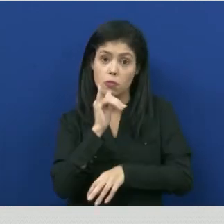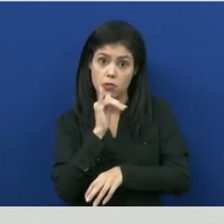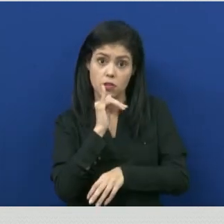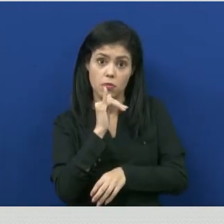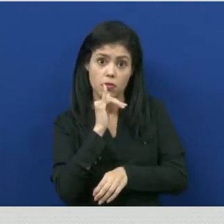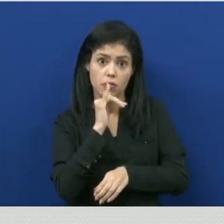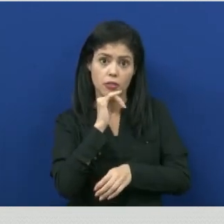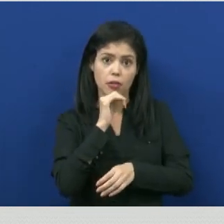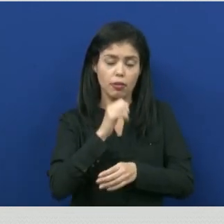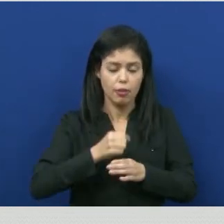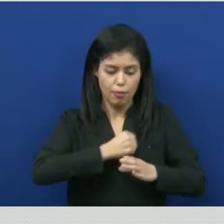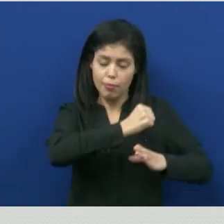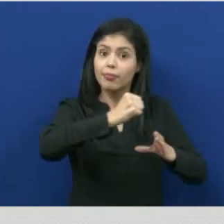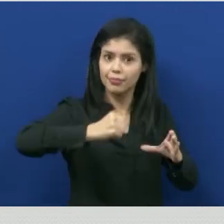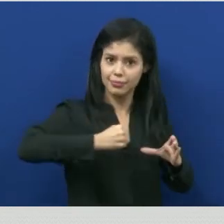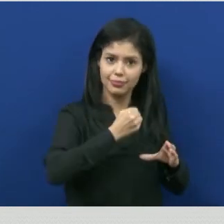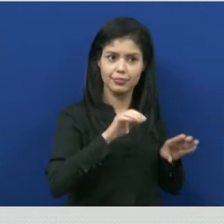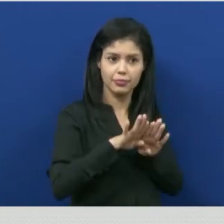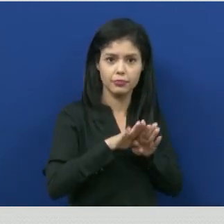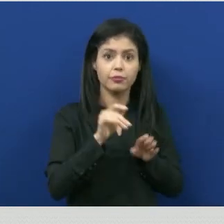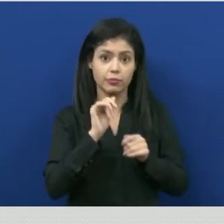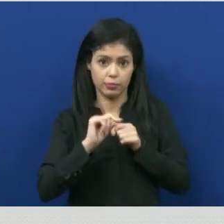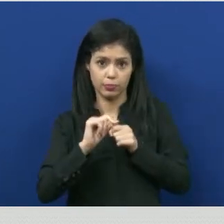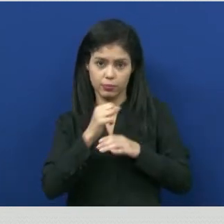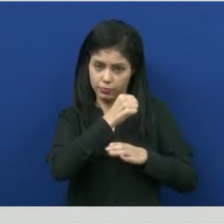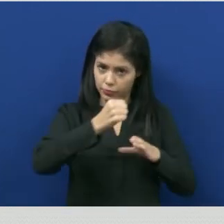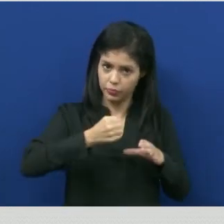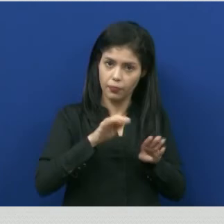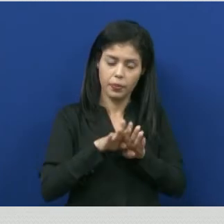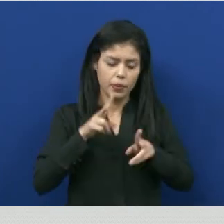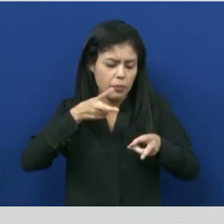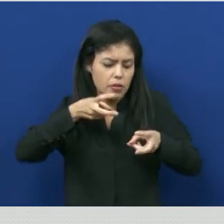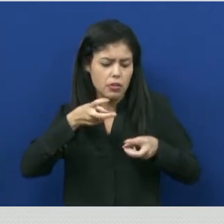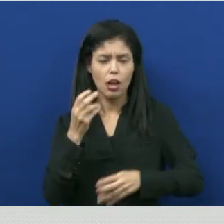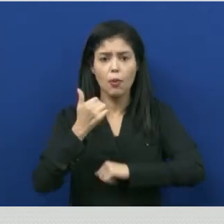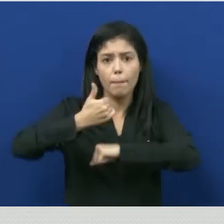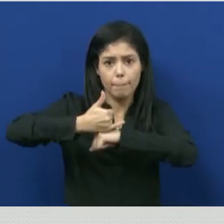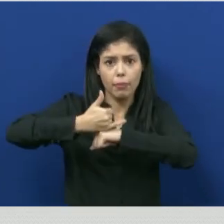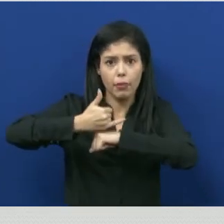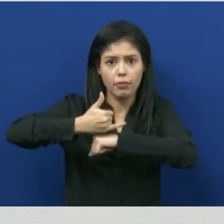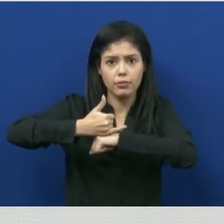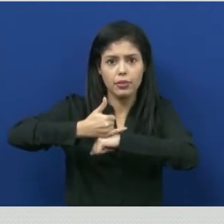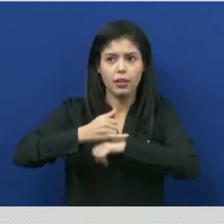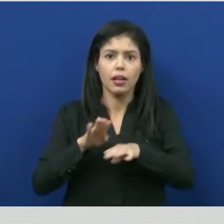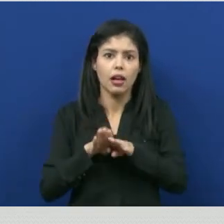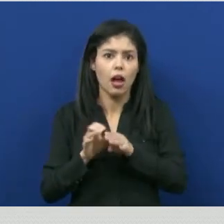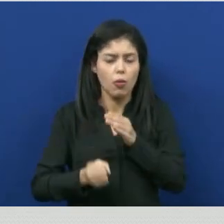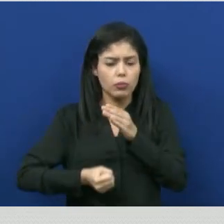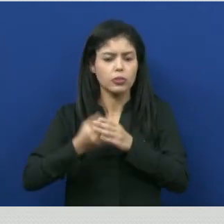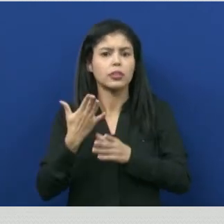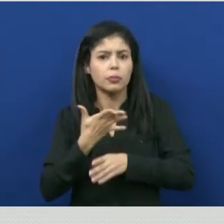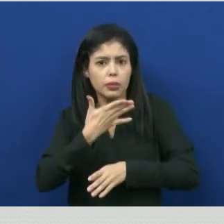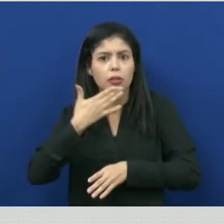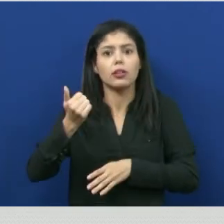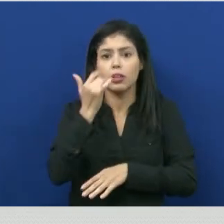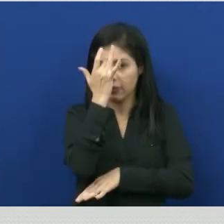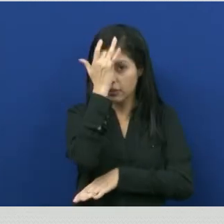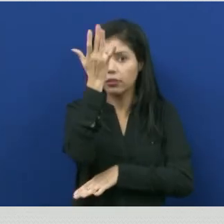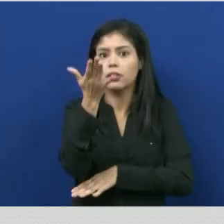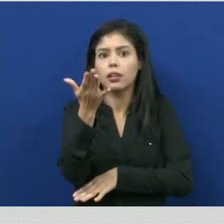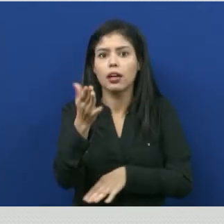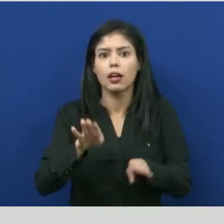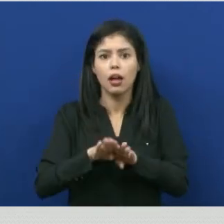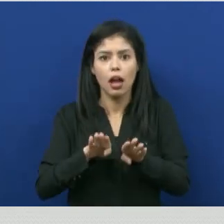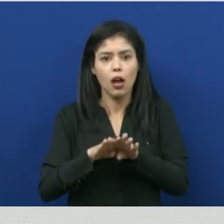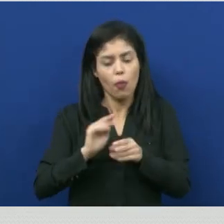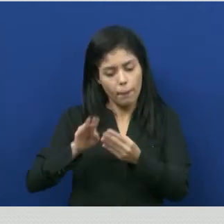são feitas de material metálico. Esse material metálico é justamente para facilitar o processo da